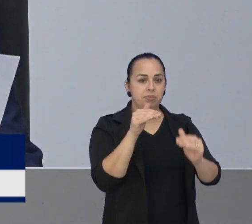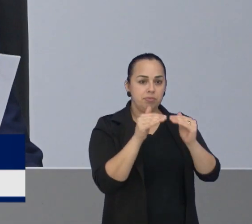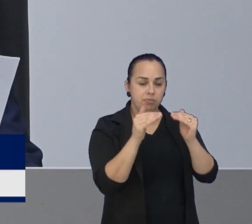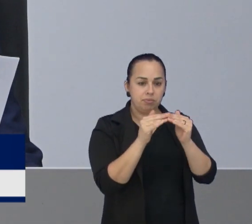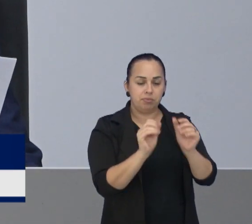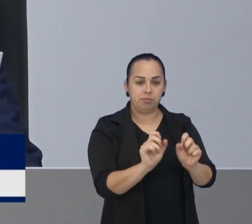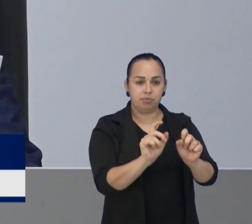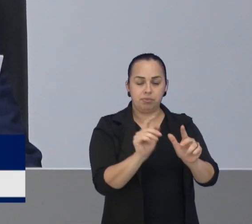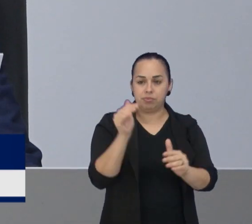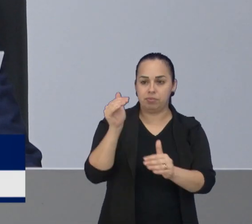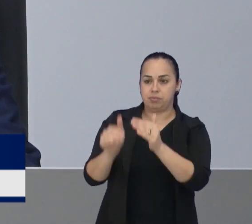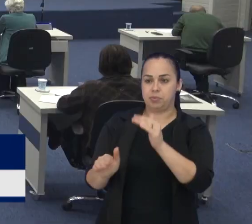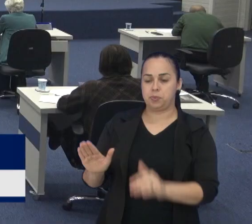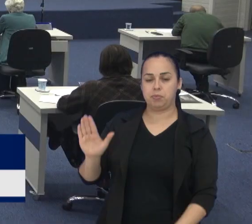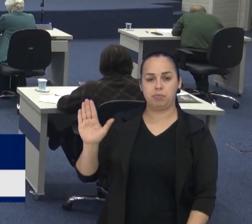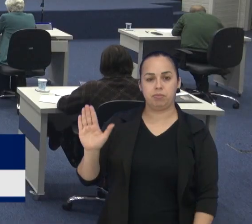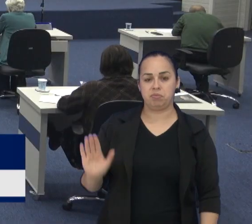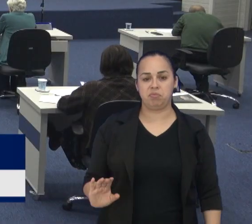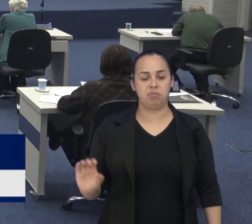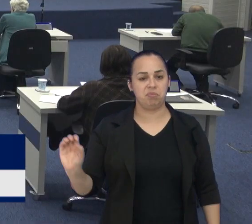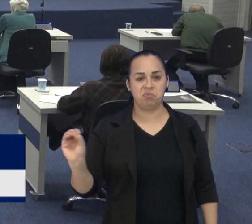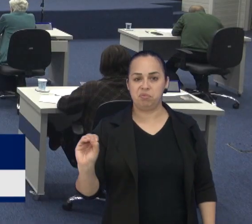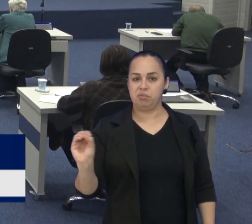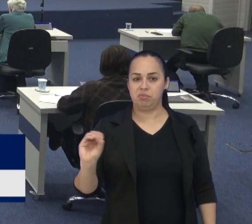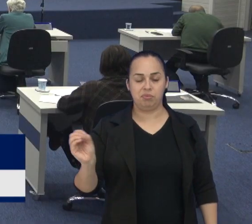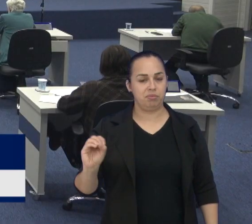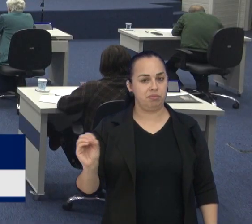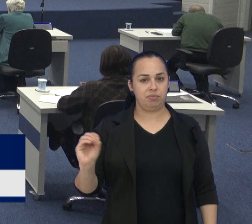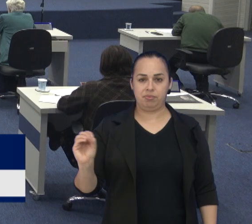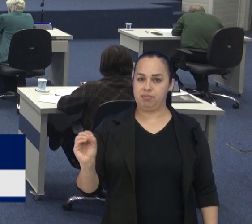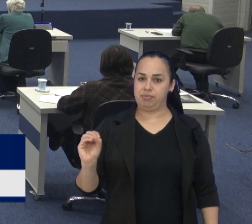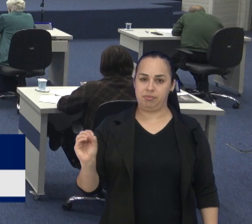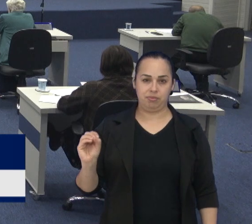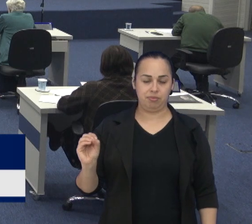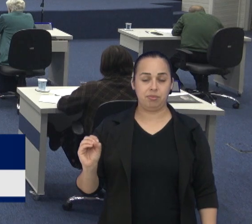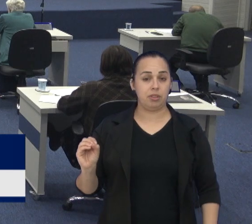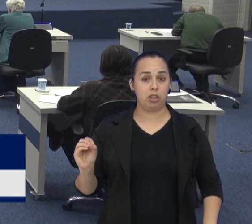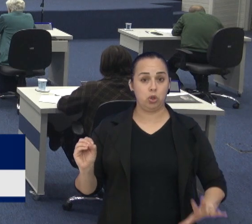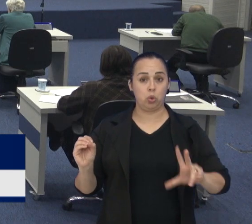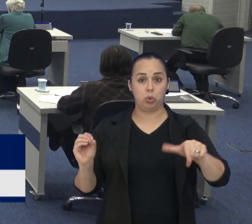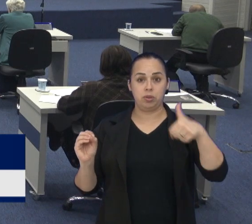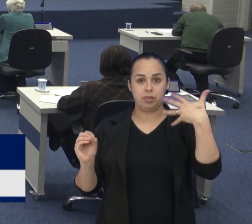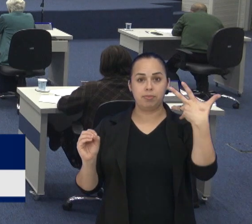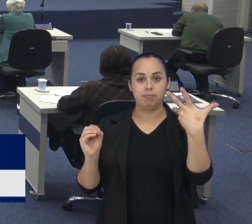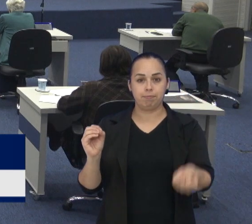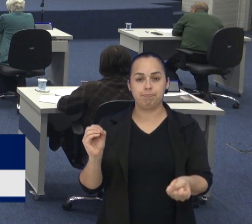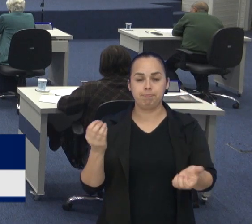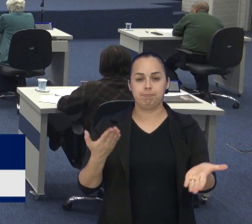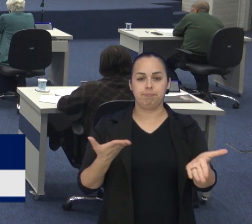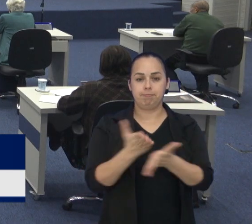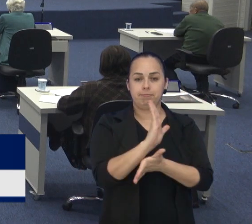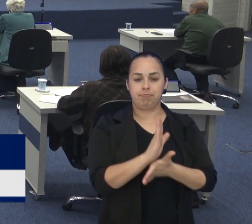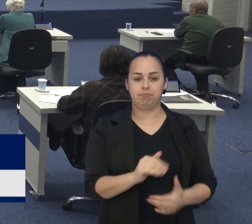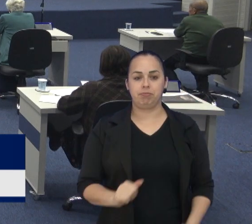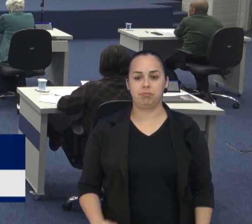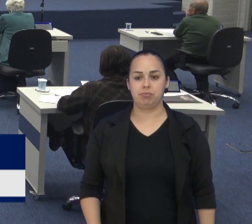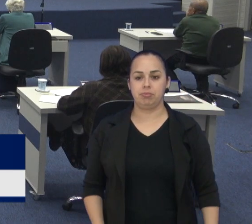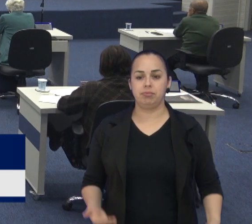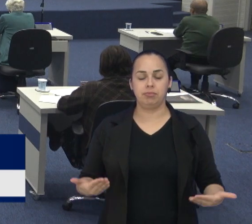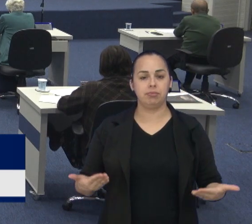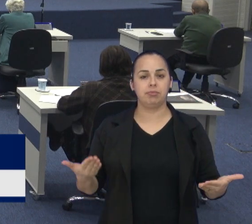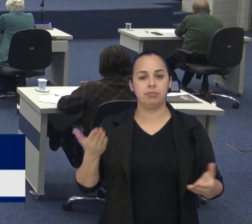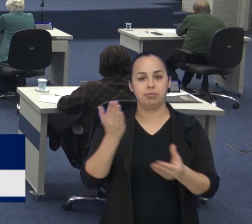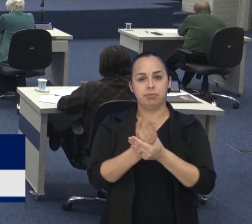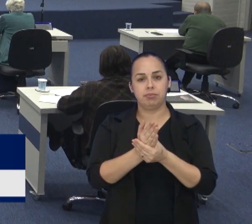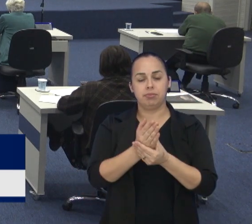estão, os contrários se manifestem. Nenhum voto contrário, senhor presidente. Sem nenhum voto contrário, está aprovado por unanimidade. Em